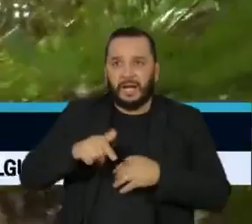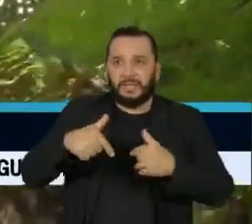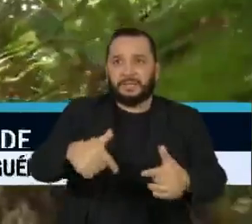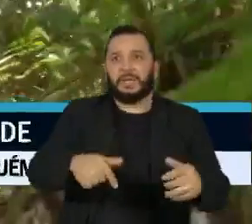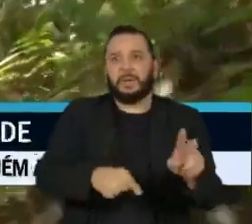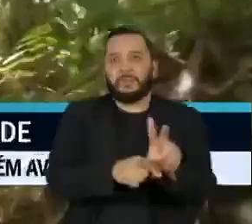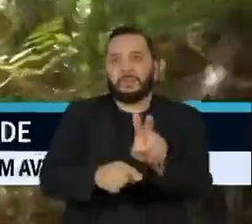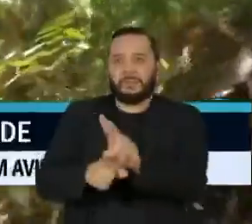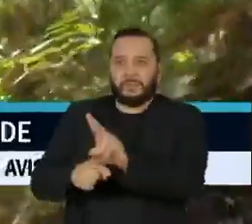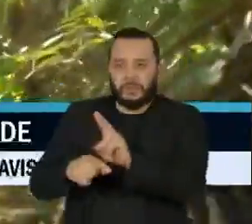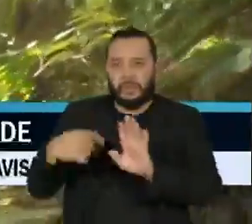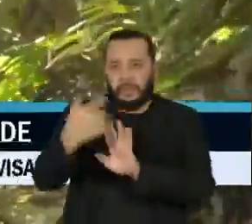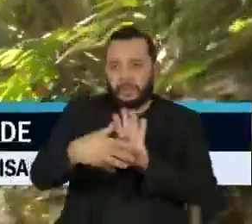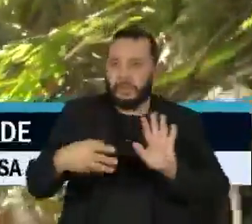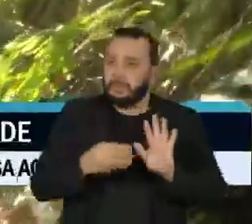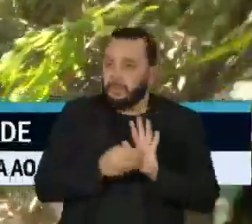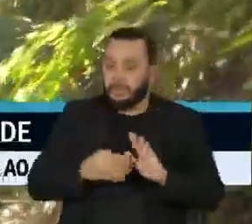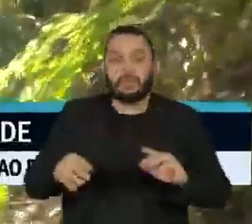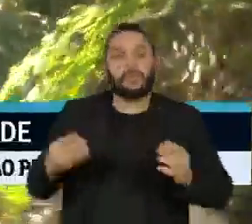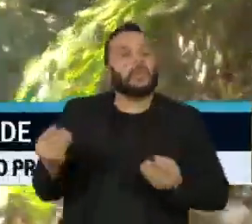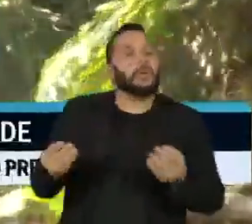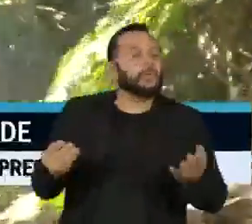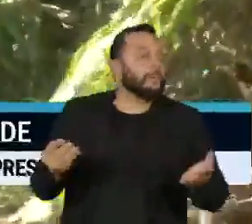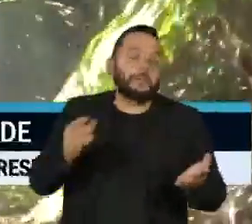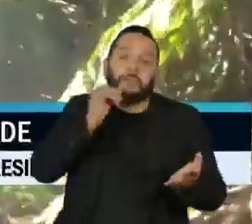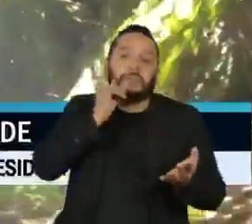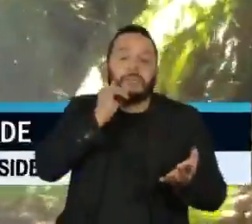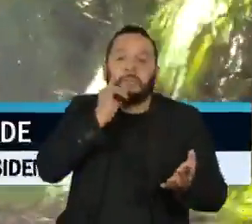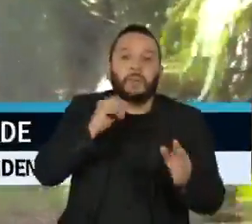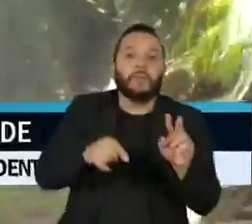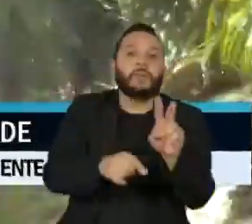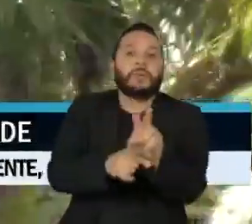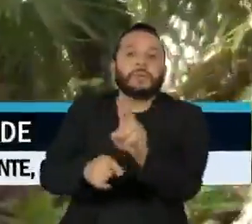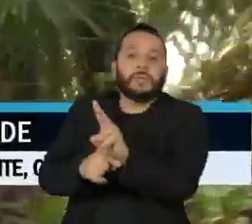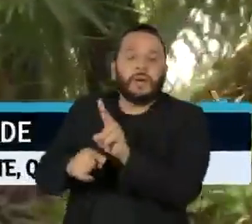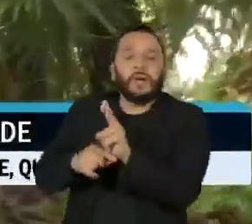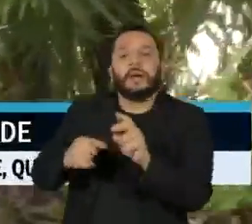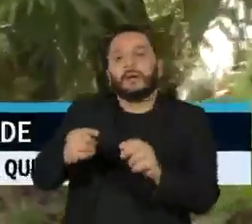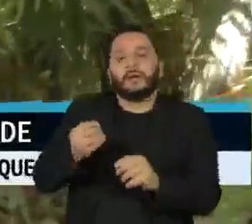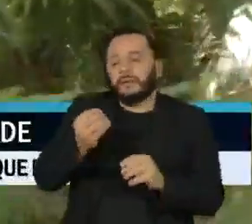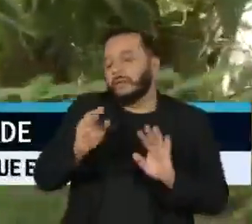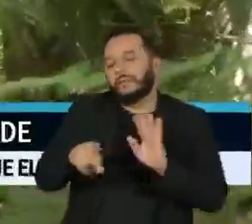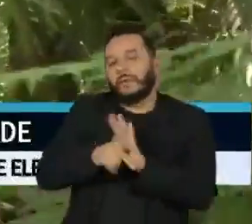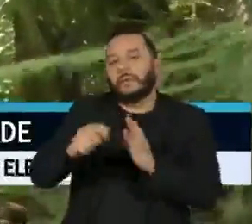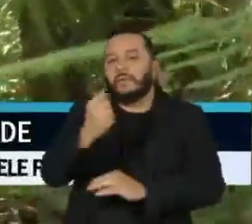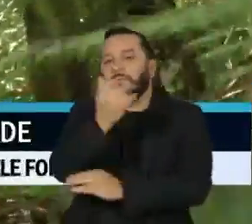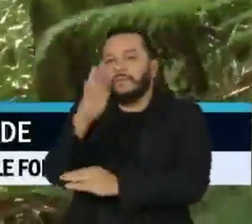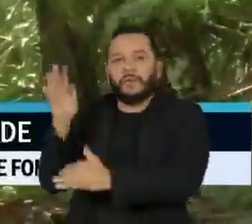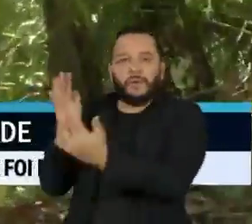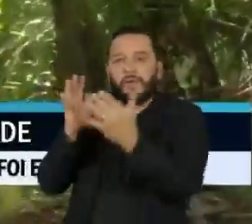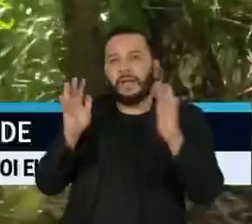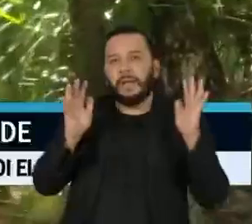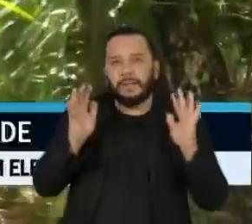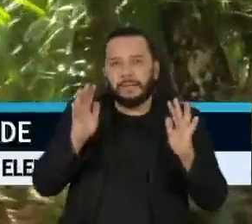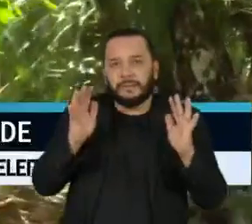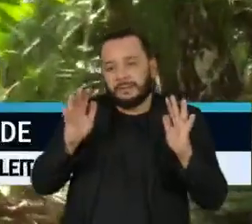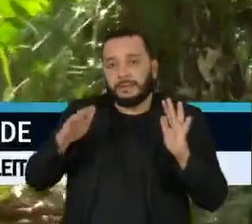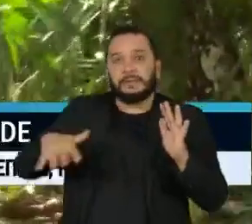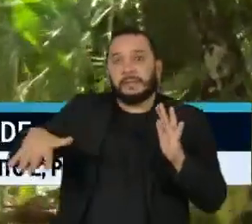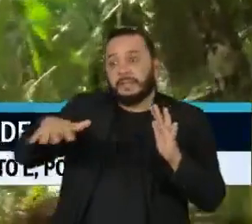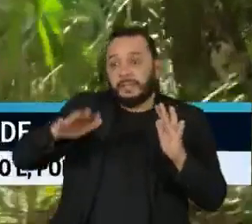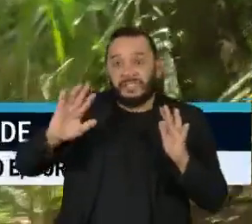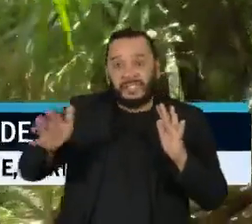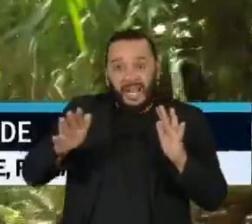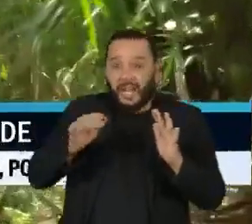Amazônia, como, por exemplo, a conservação das florestas secundárias, aquelas que crescem onde a mata original